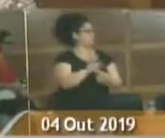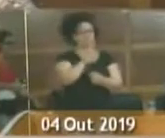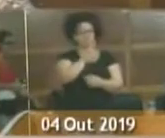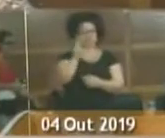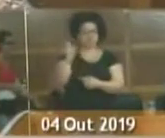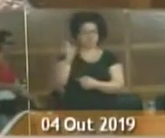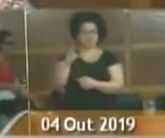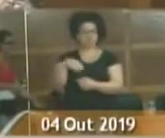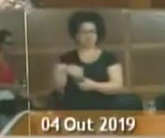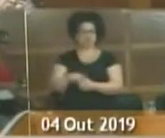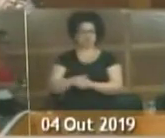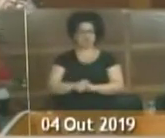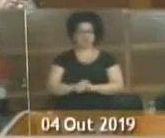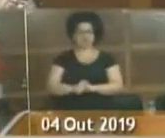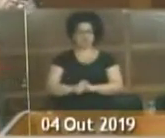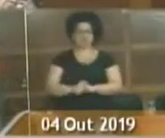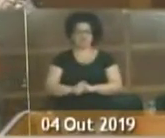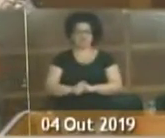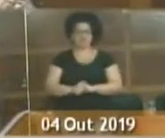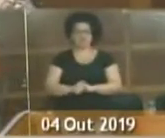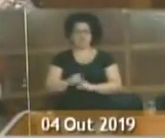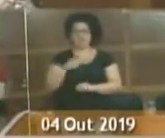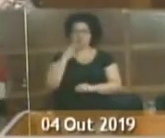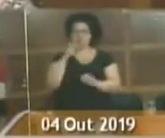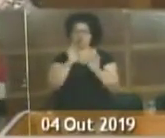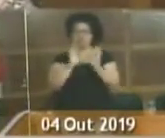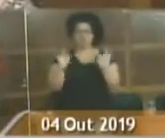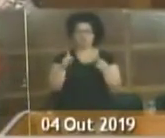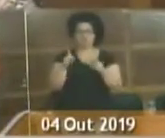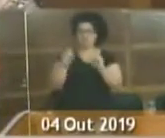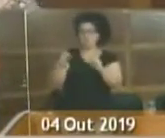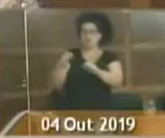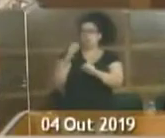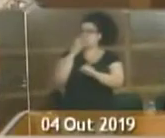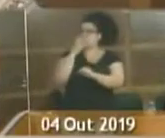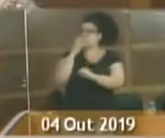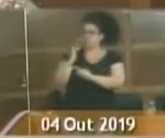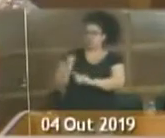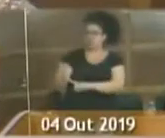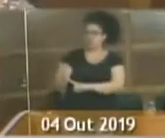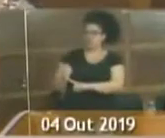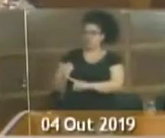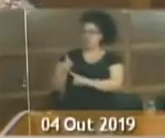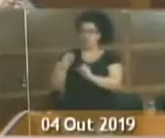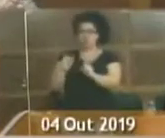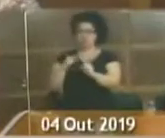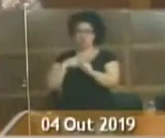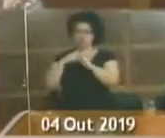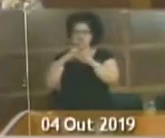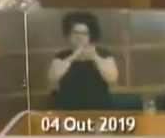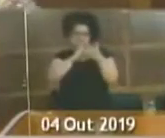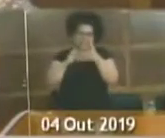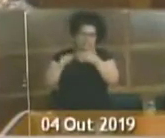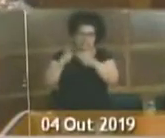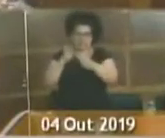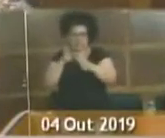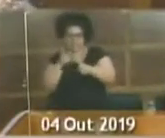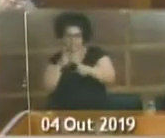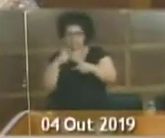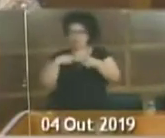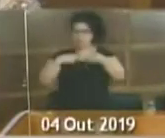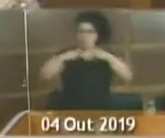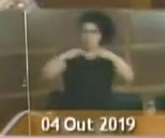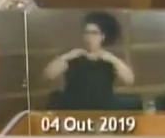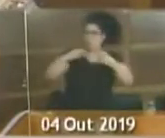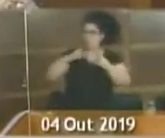É uma pequena frase. Você pode destruir o meu jardim, os meus sapatos, as minhas